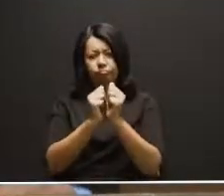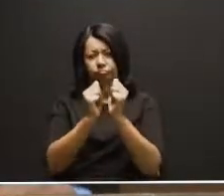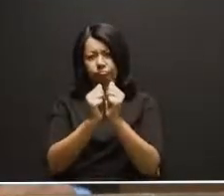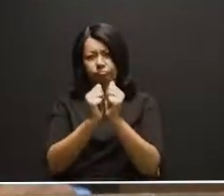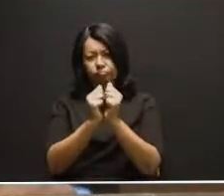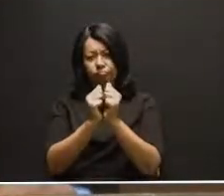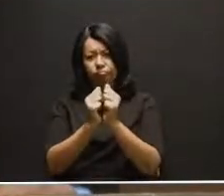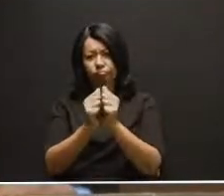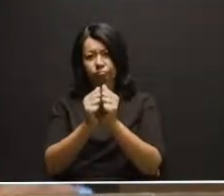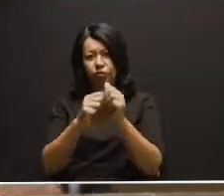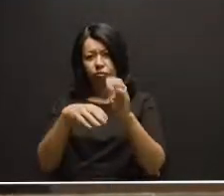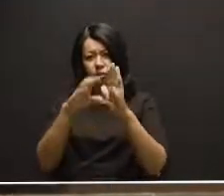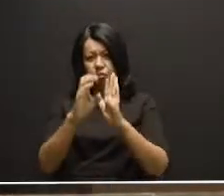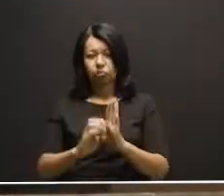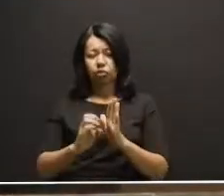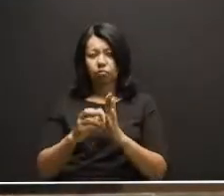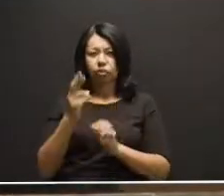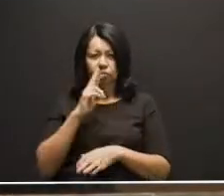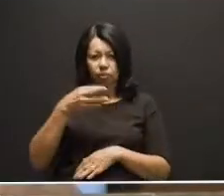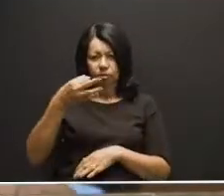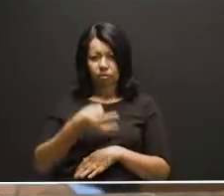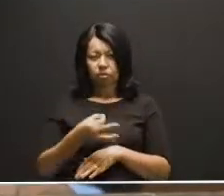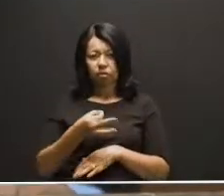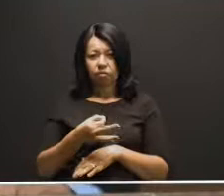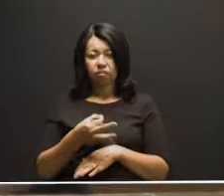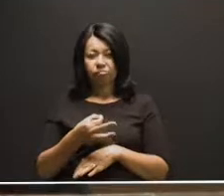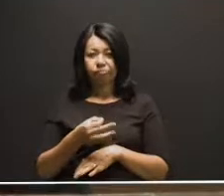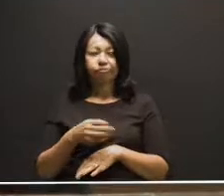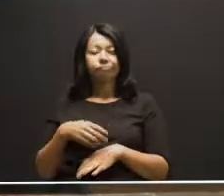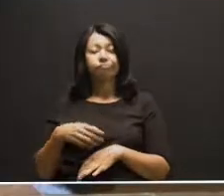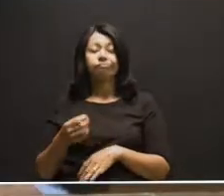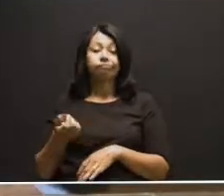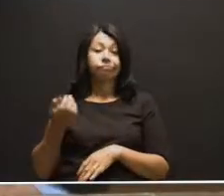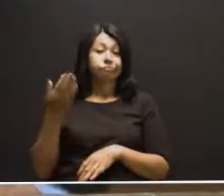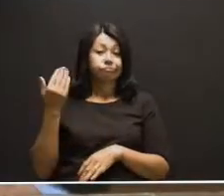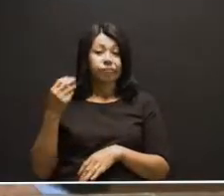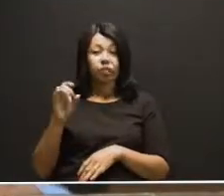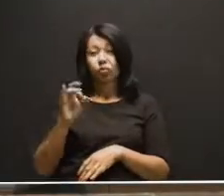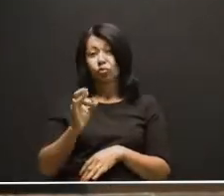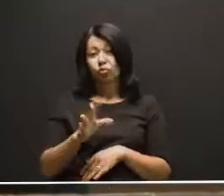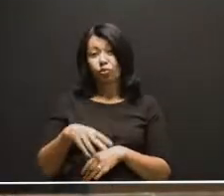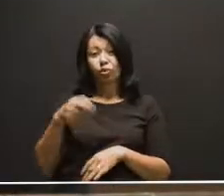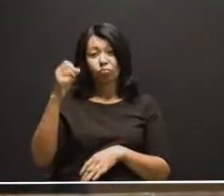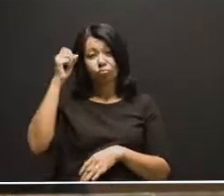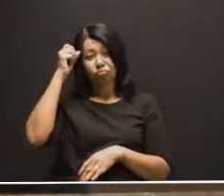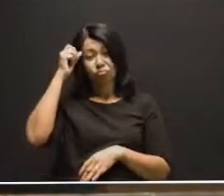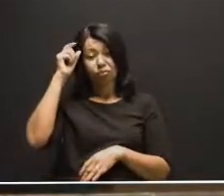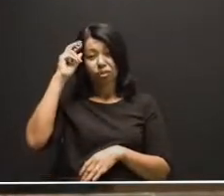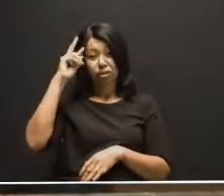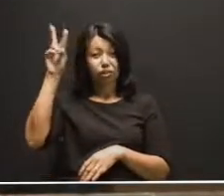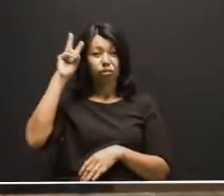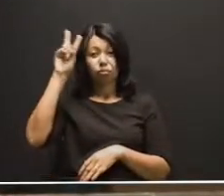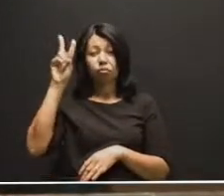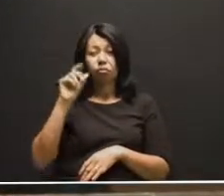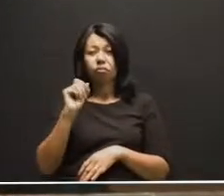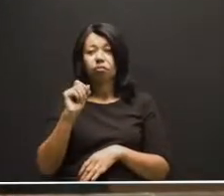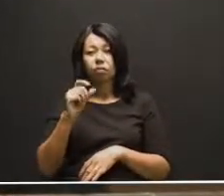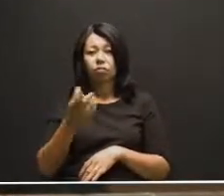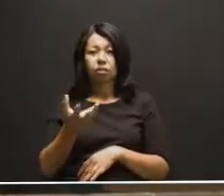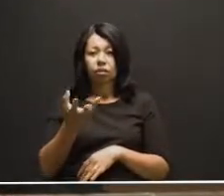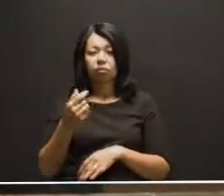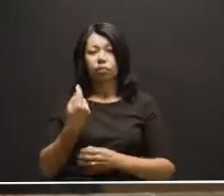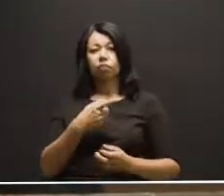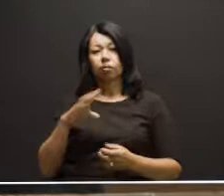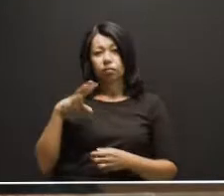resultado prático daqui a pouco vai ficar pra história que história é essa qual o legado que nós queremos para a nossa cidade